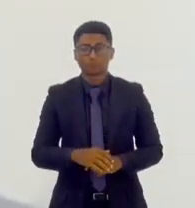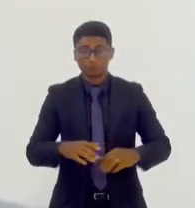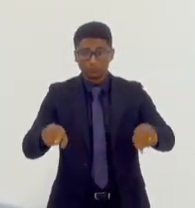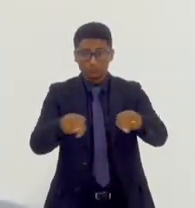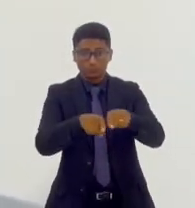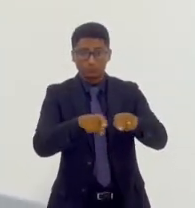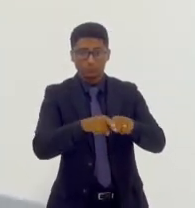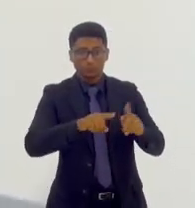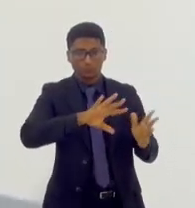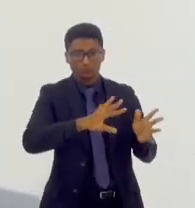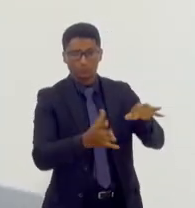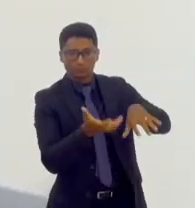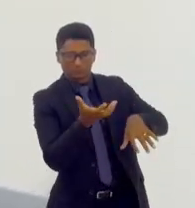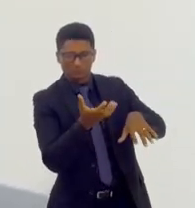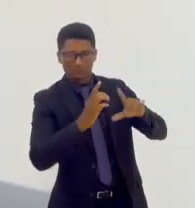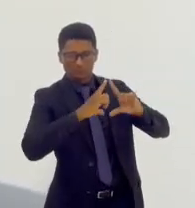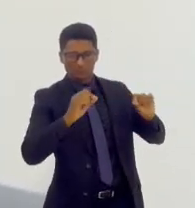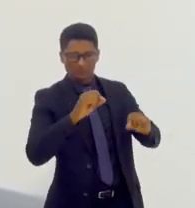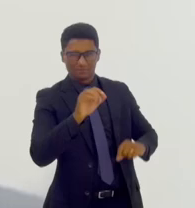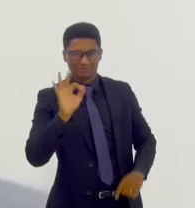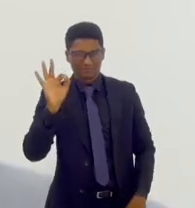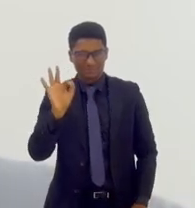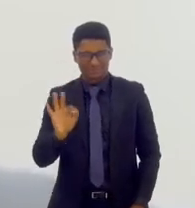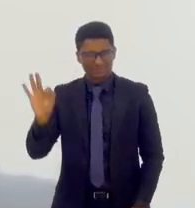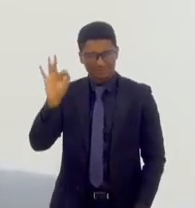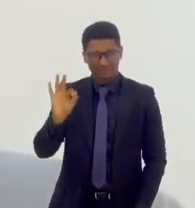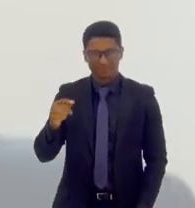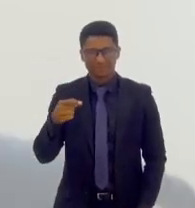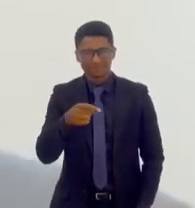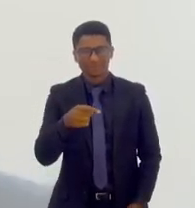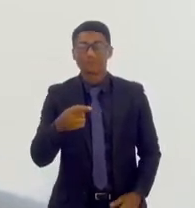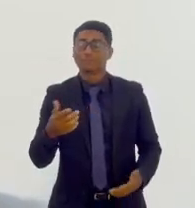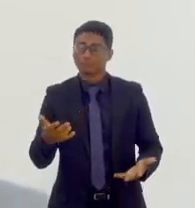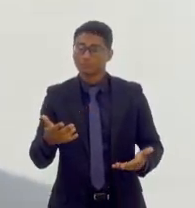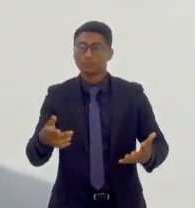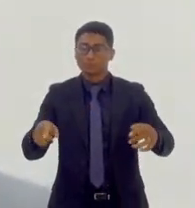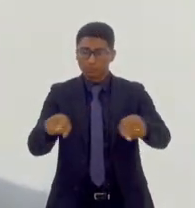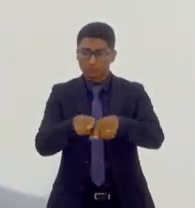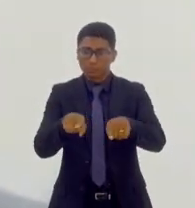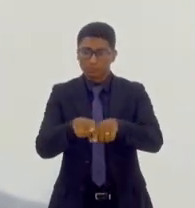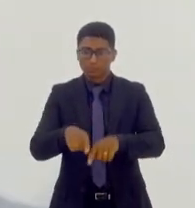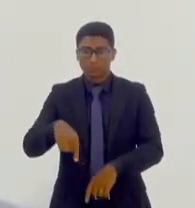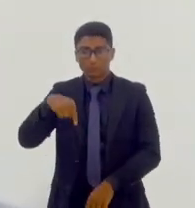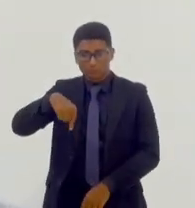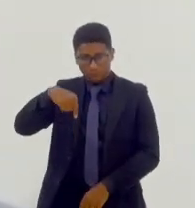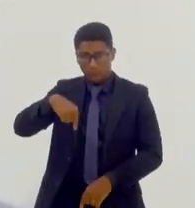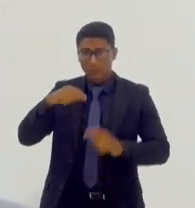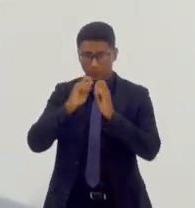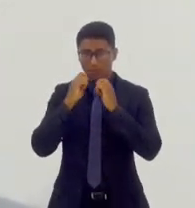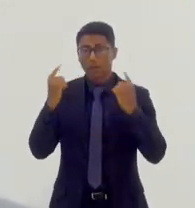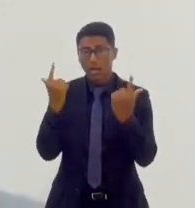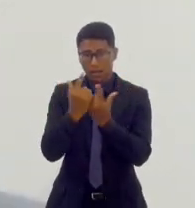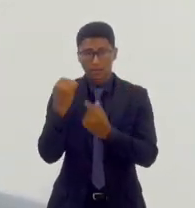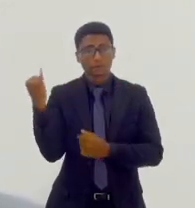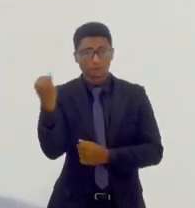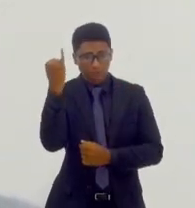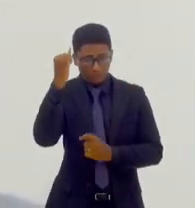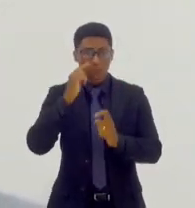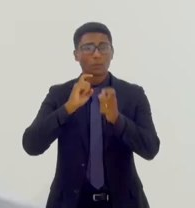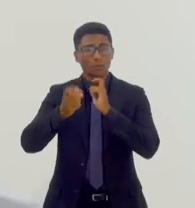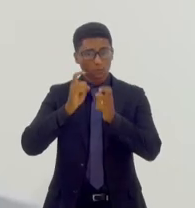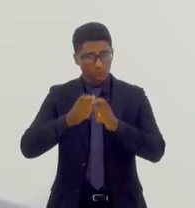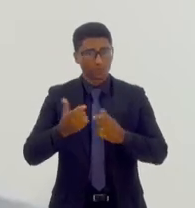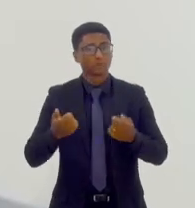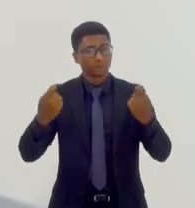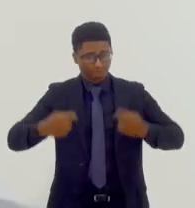no Congresso Nacional, no âmbito federal, mas a gente pode trazer esse debate também para aqui para a Alerj, porque vai ser muito